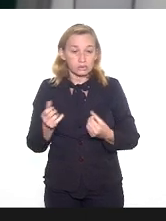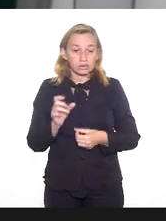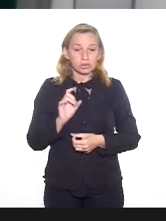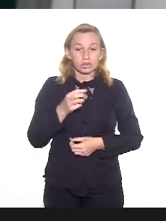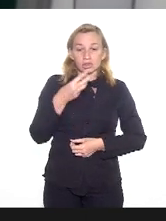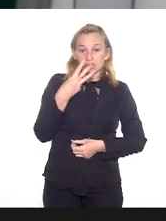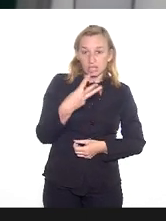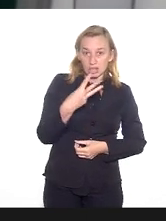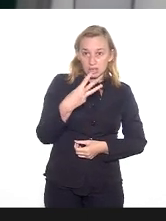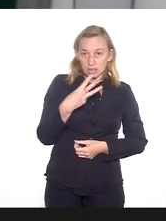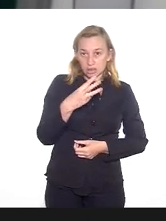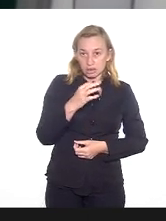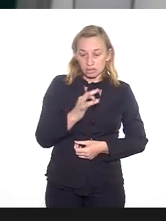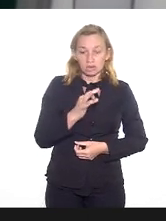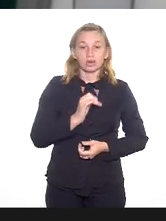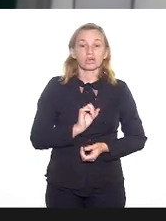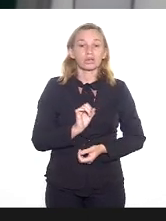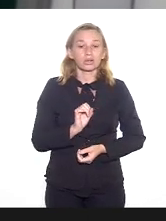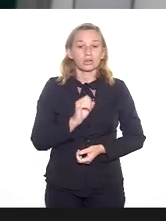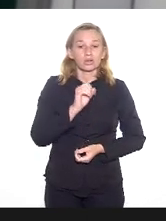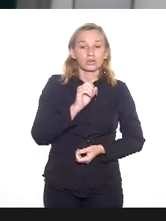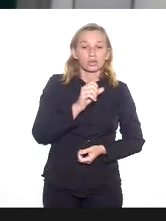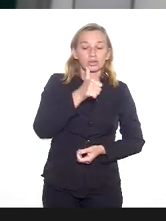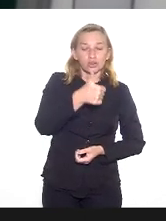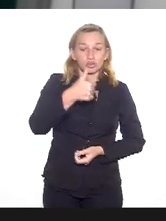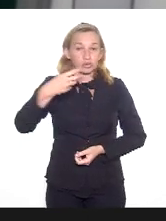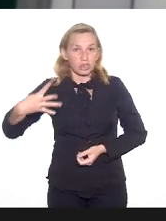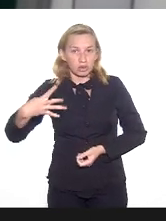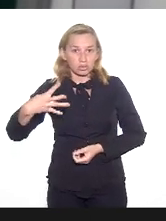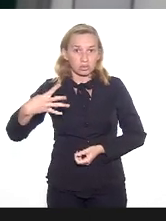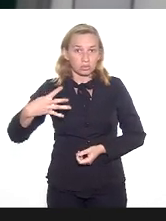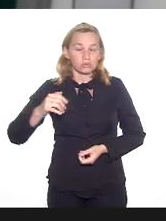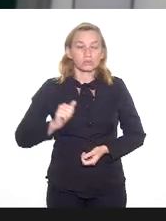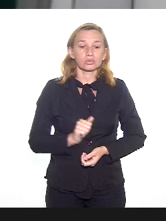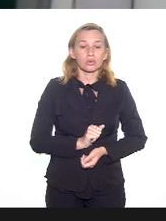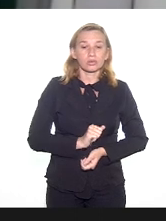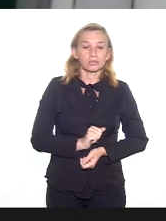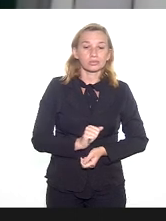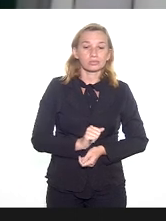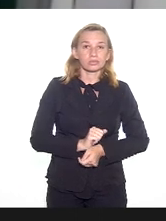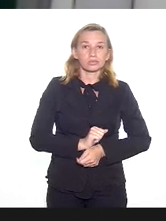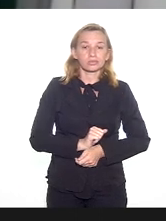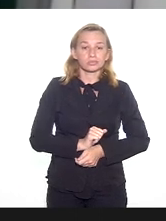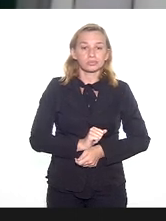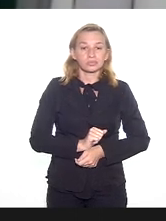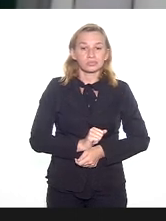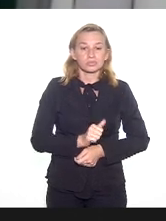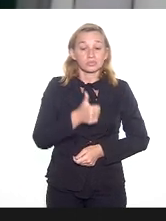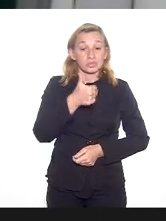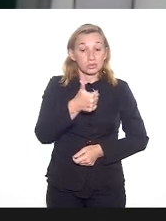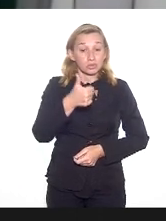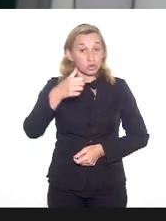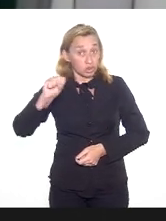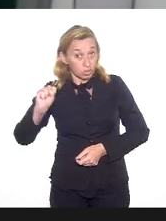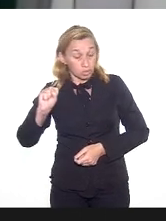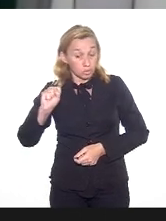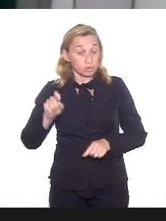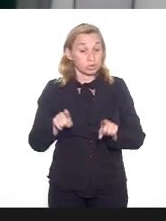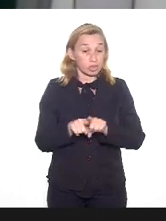emissões no ano de 2014, além da emissão de 2018,